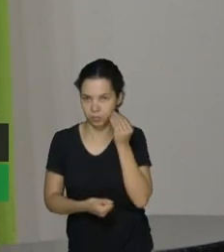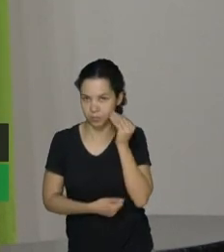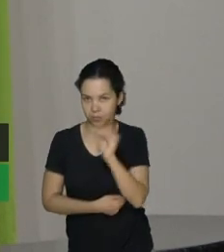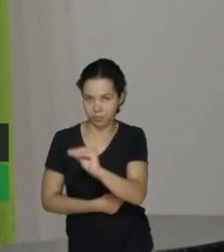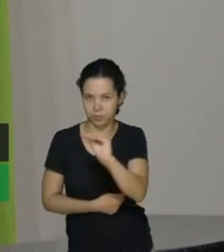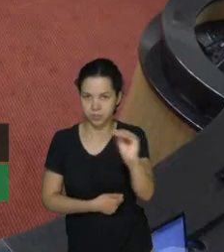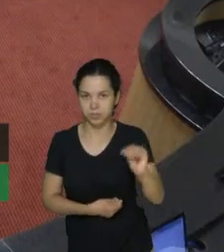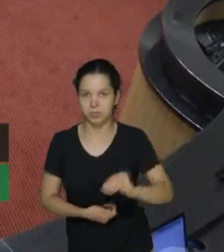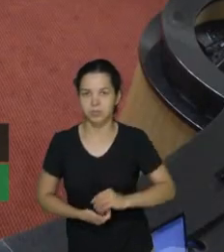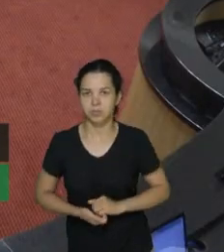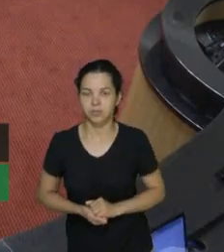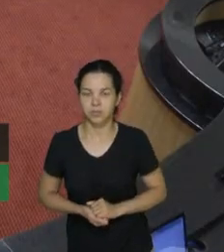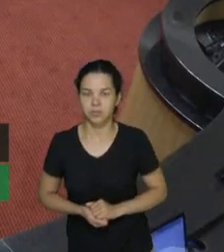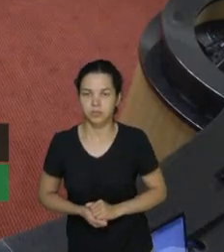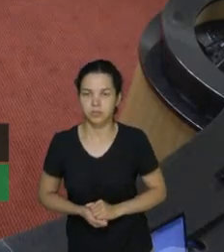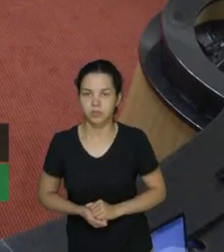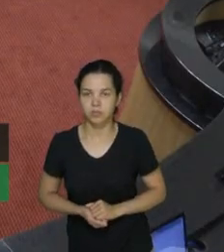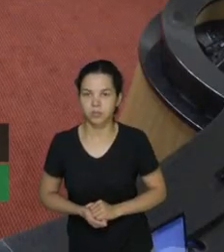todos.